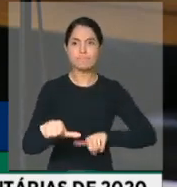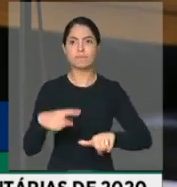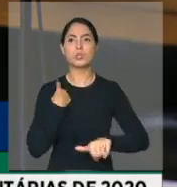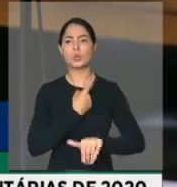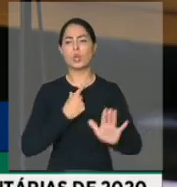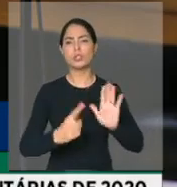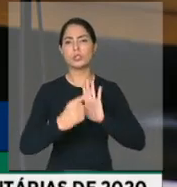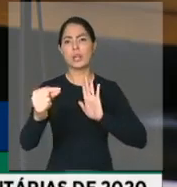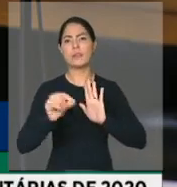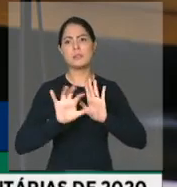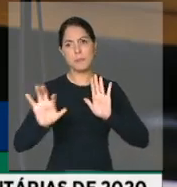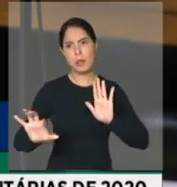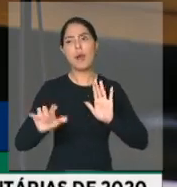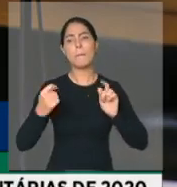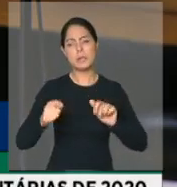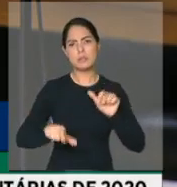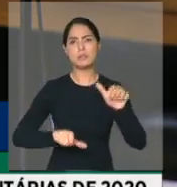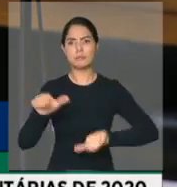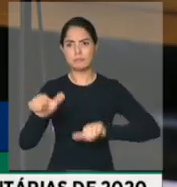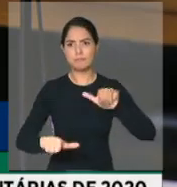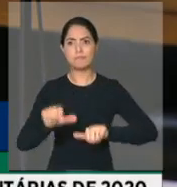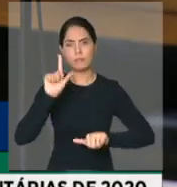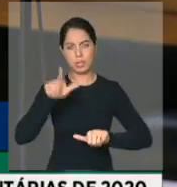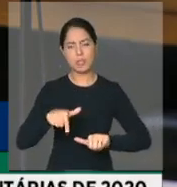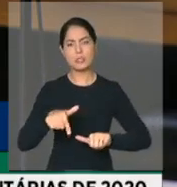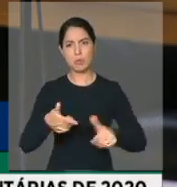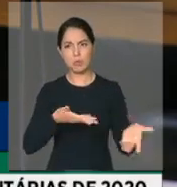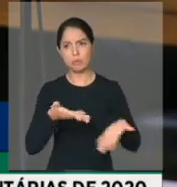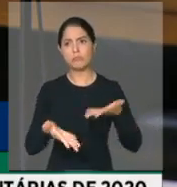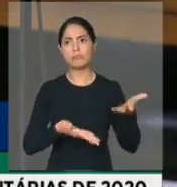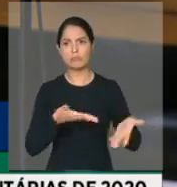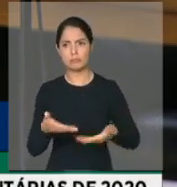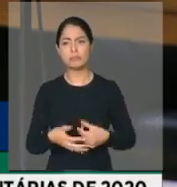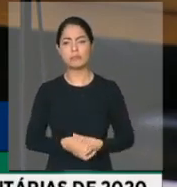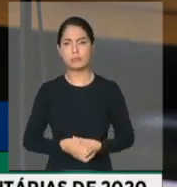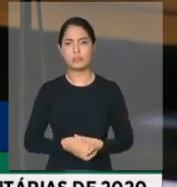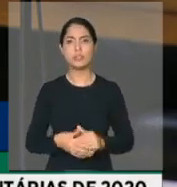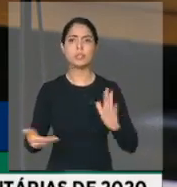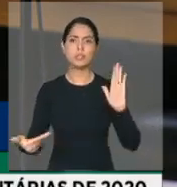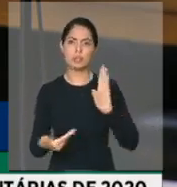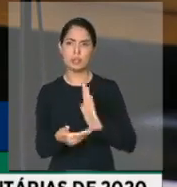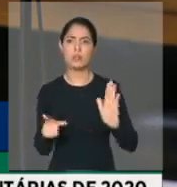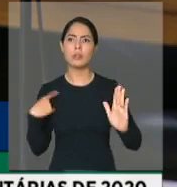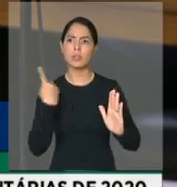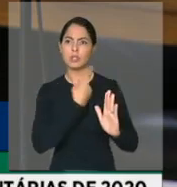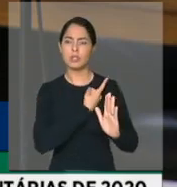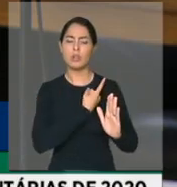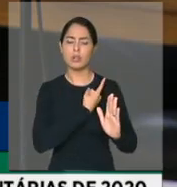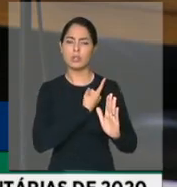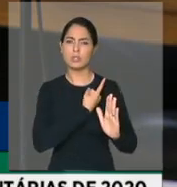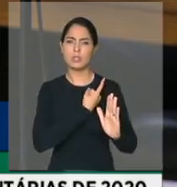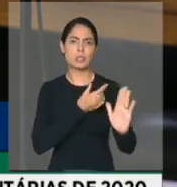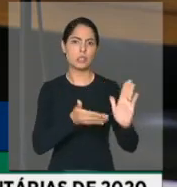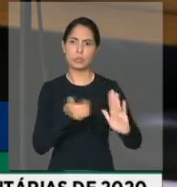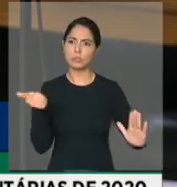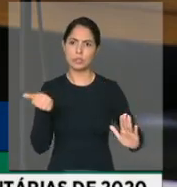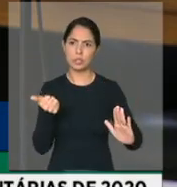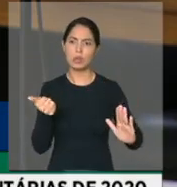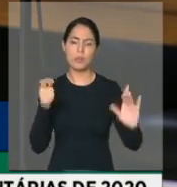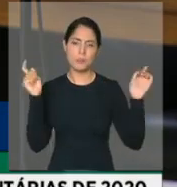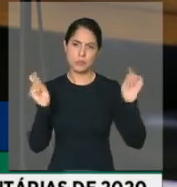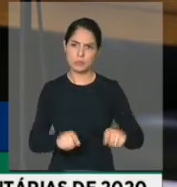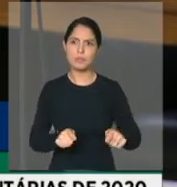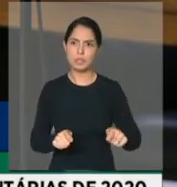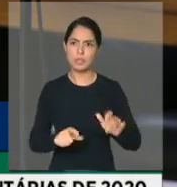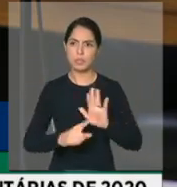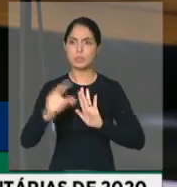forma separada. Isso seria um ato de gentileza das bancadas da Câmara dos Deputados para que a gente não suprima a possibilidade